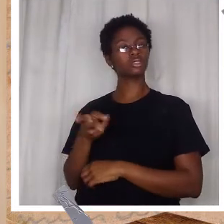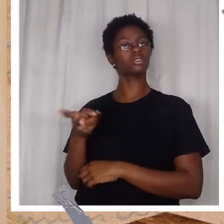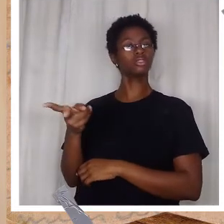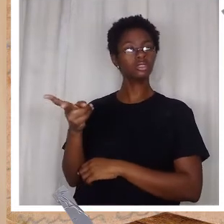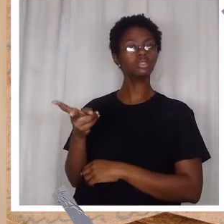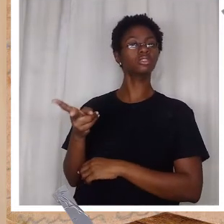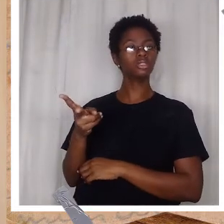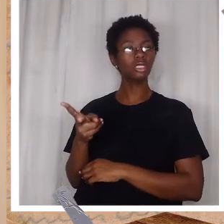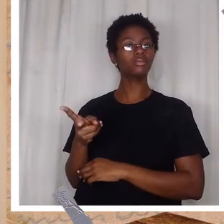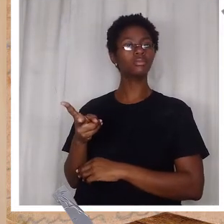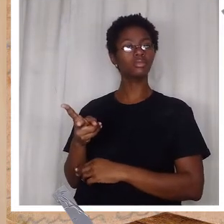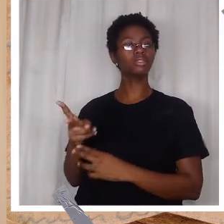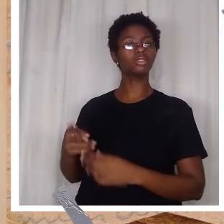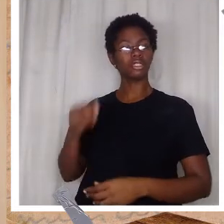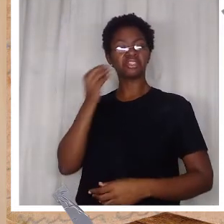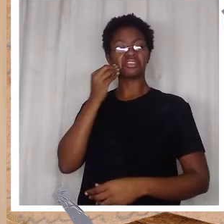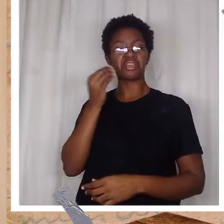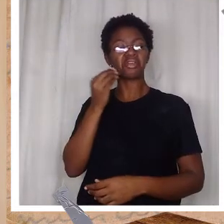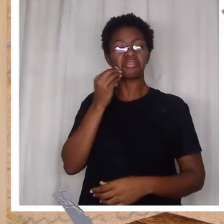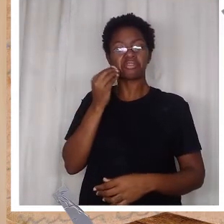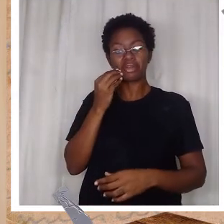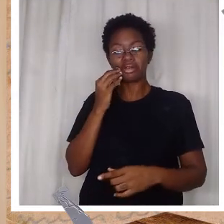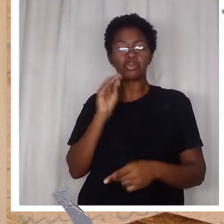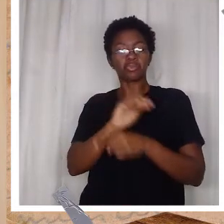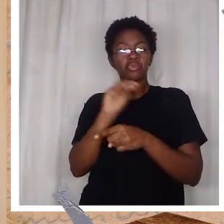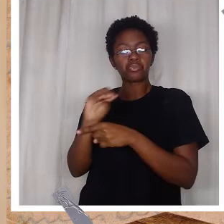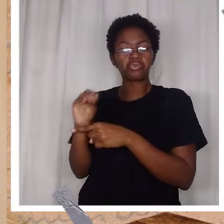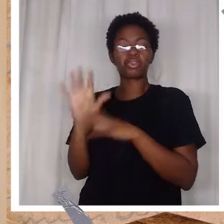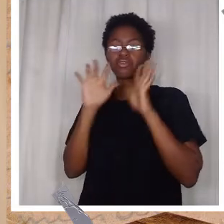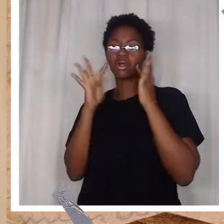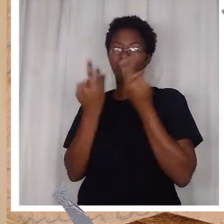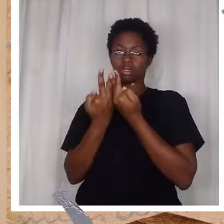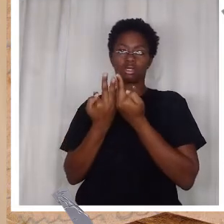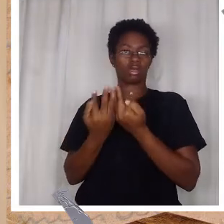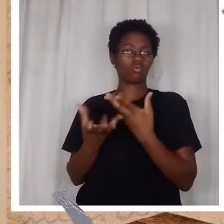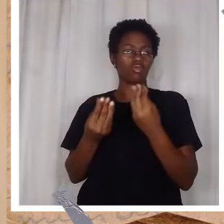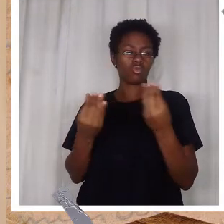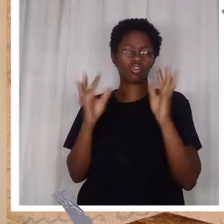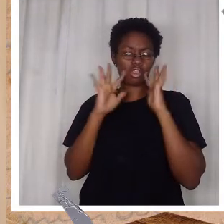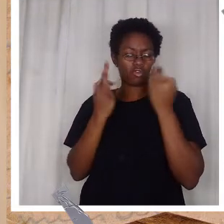estiveram levantando e sustentando a família. Quantas famílias nossas